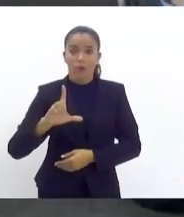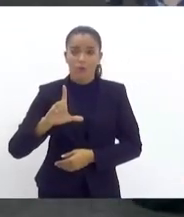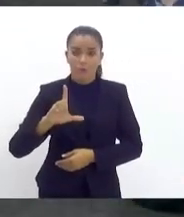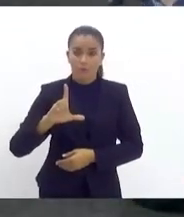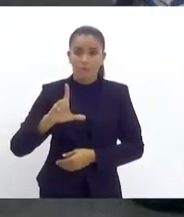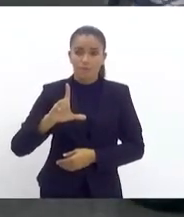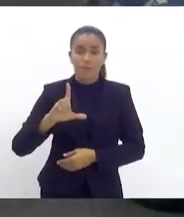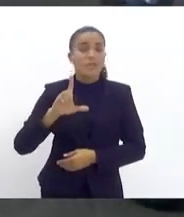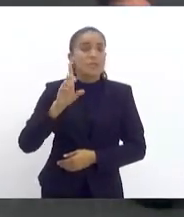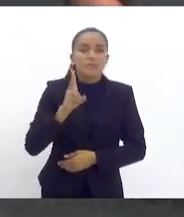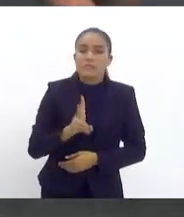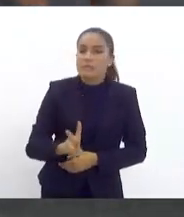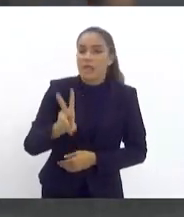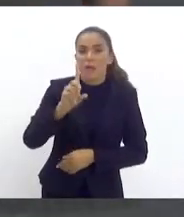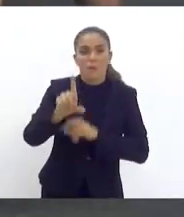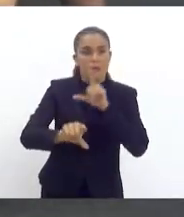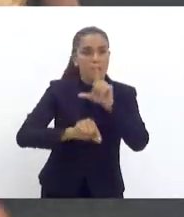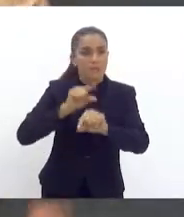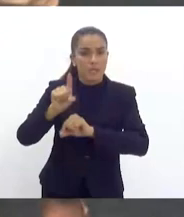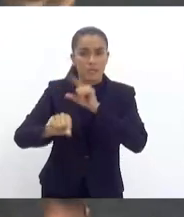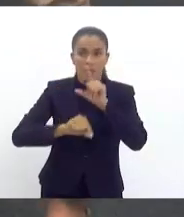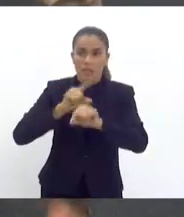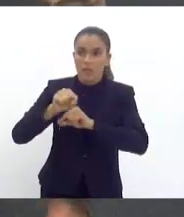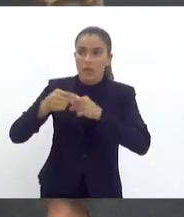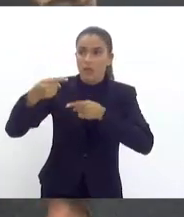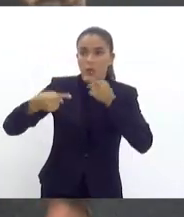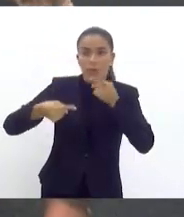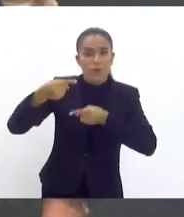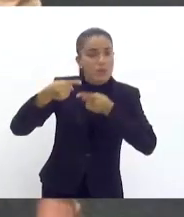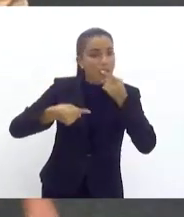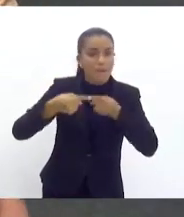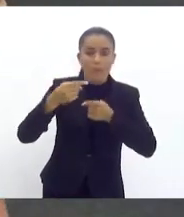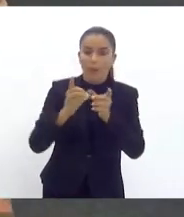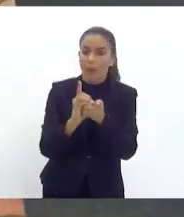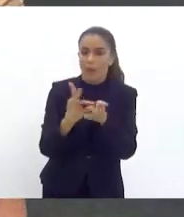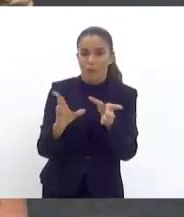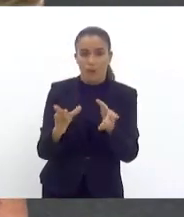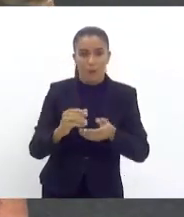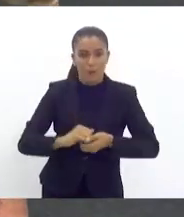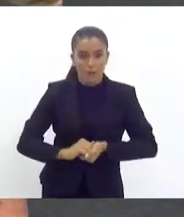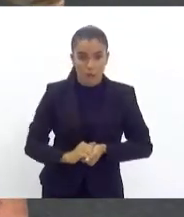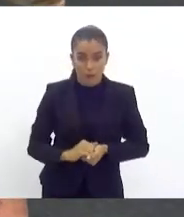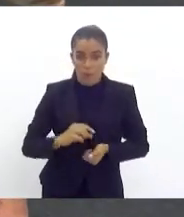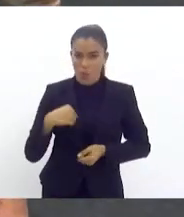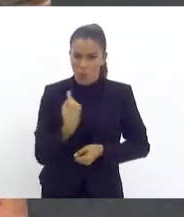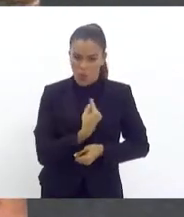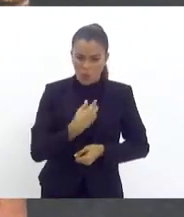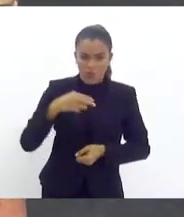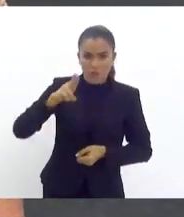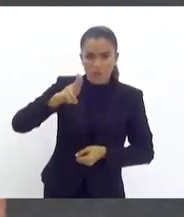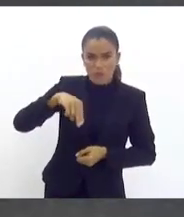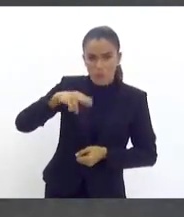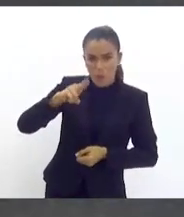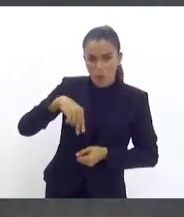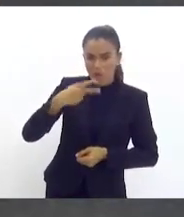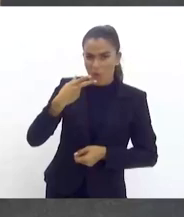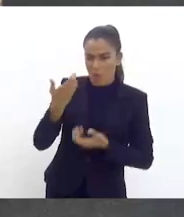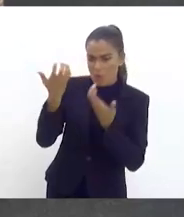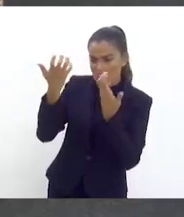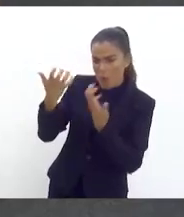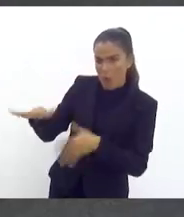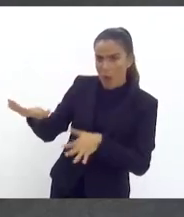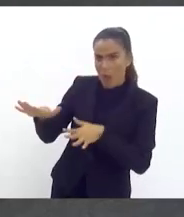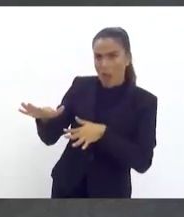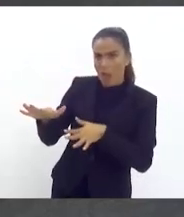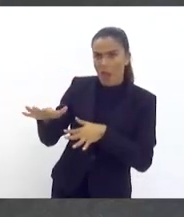sempre optou por fazer o debate republicano sobre qualquer coisa. A gente nunca se negou a fazer qualquer